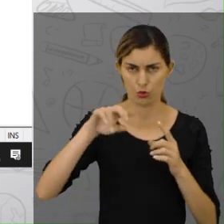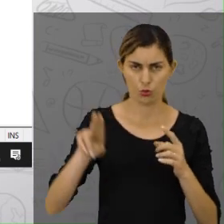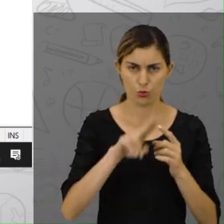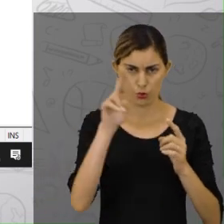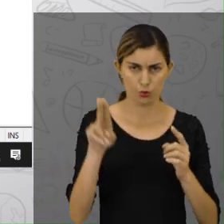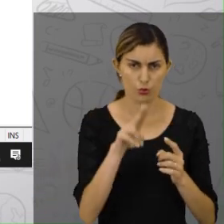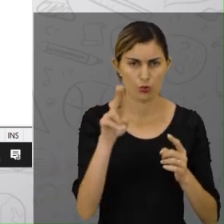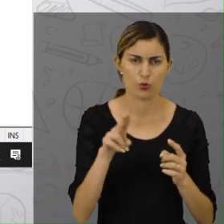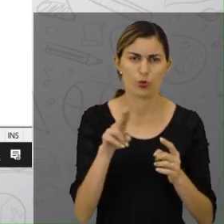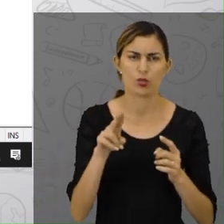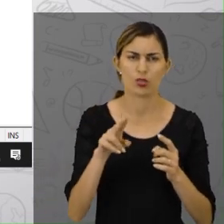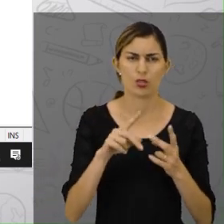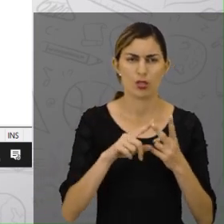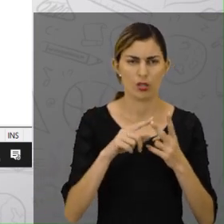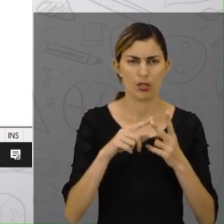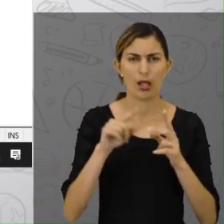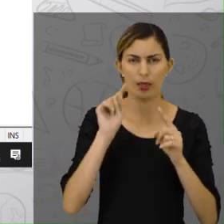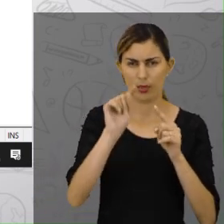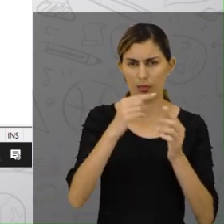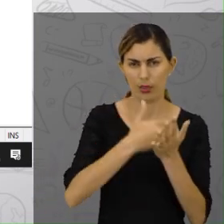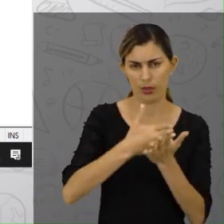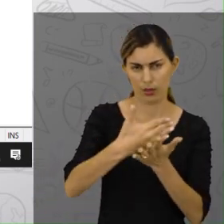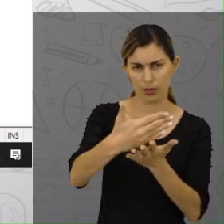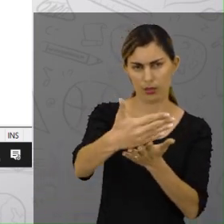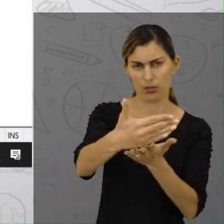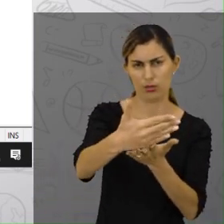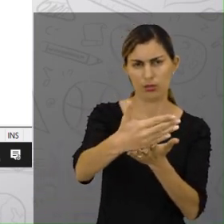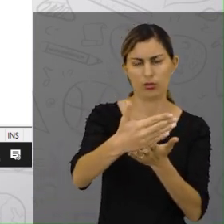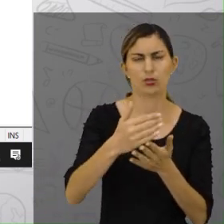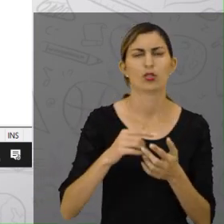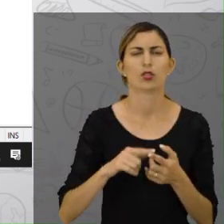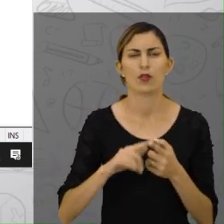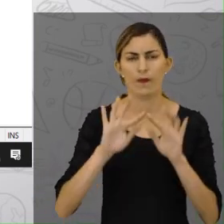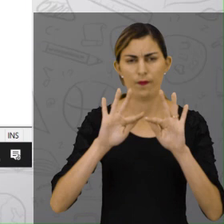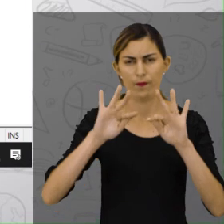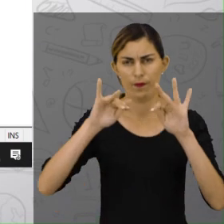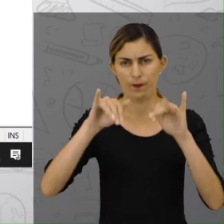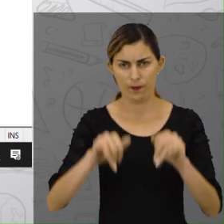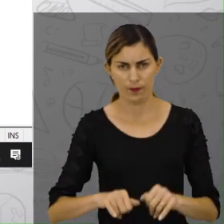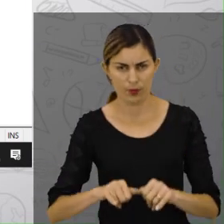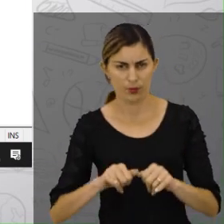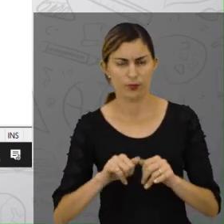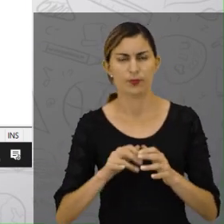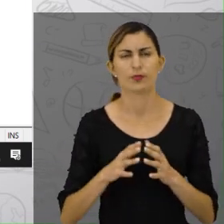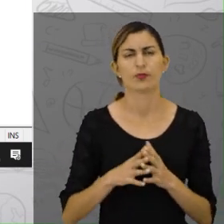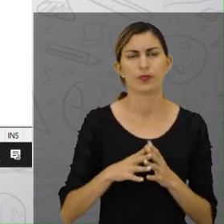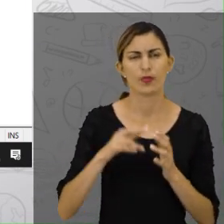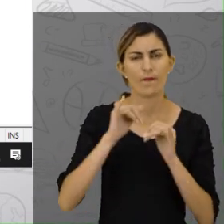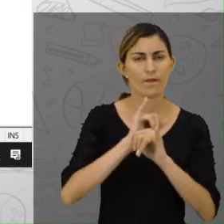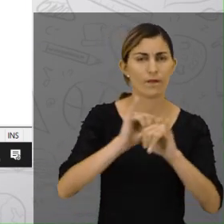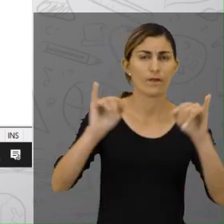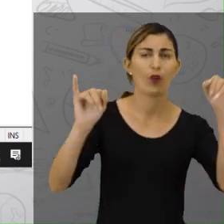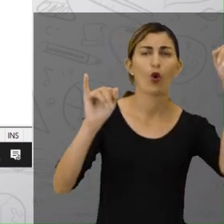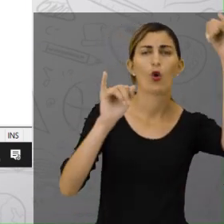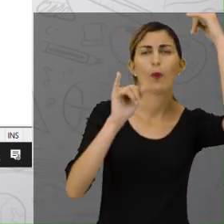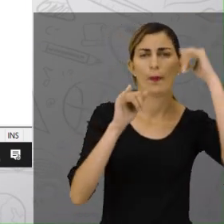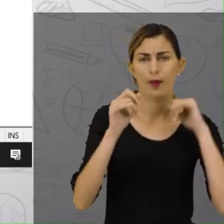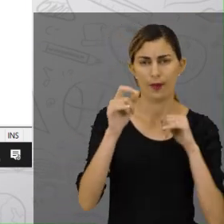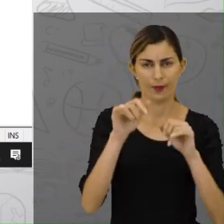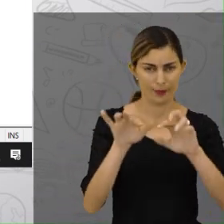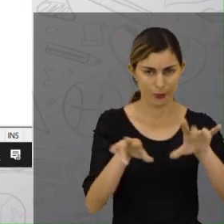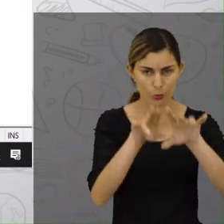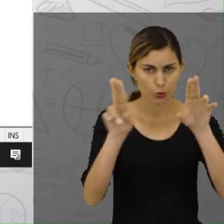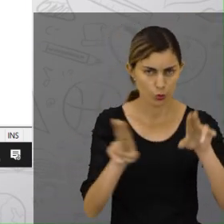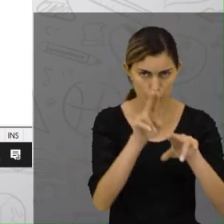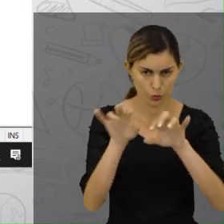nós usamos as tags de início e fim para informar ao